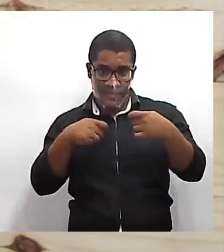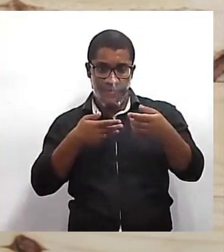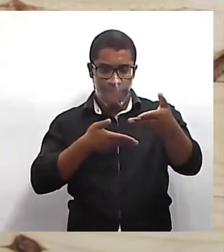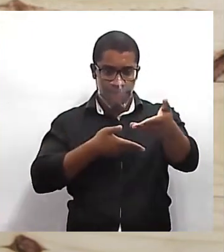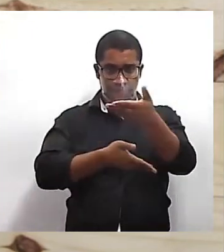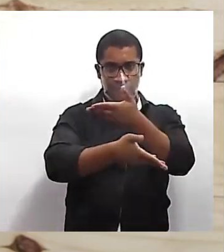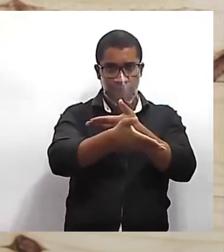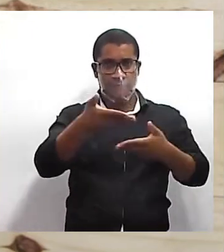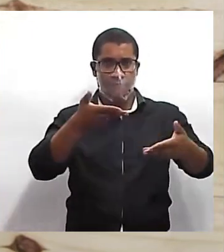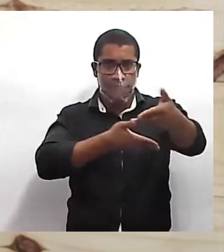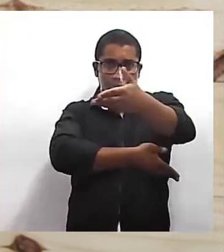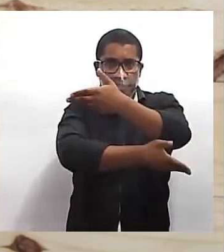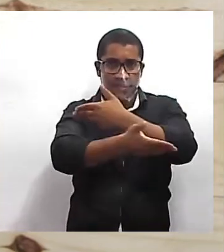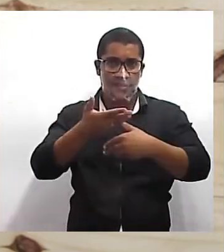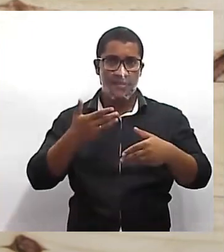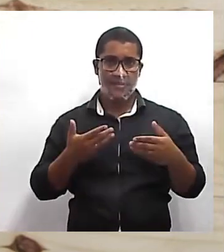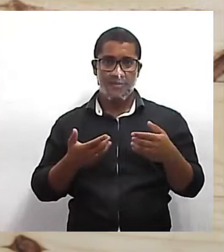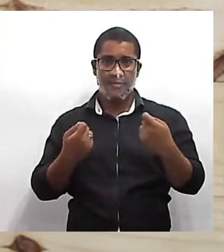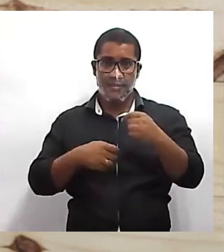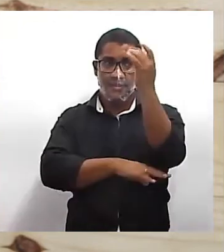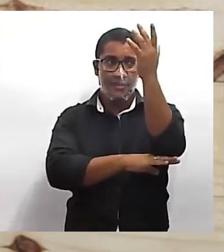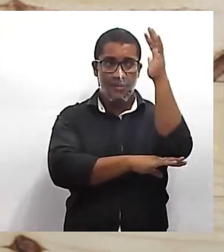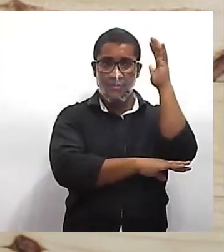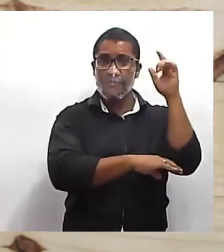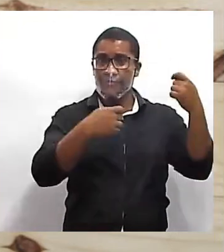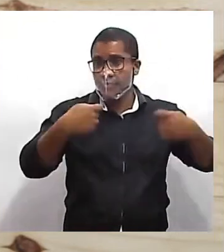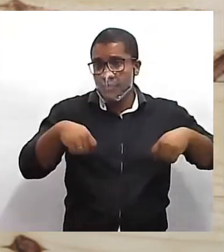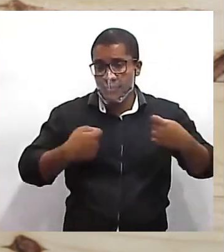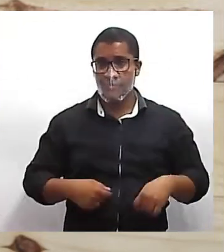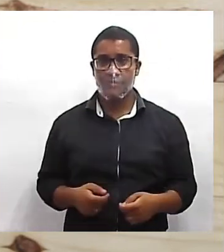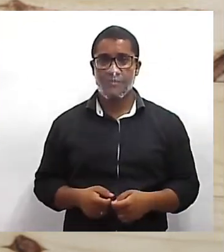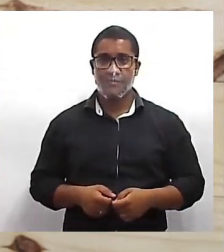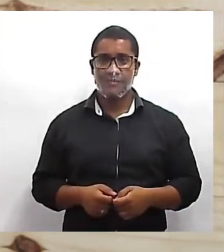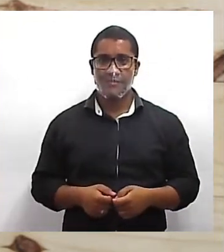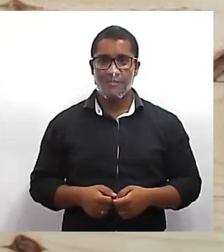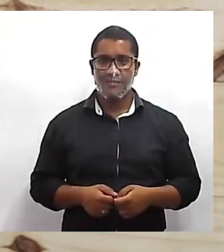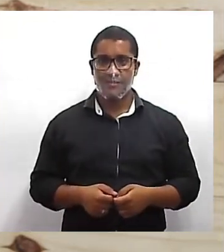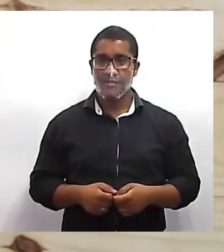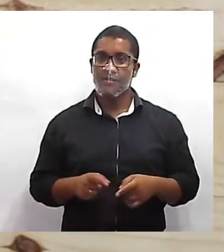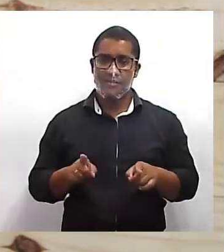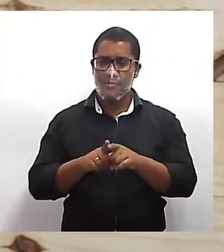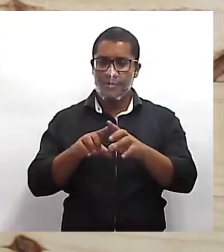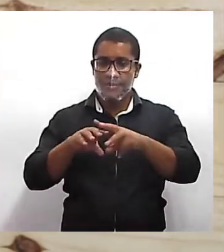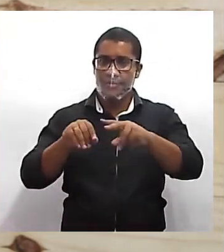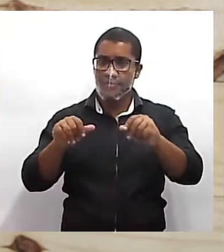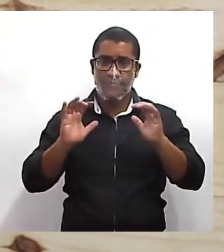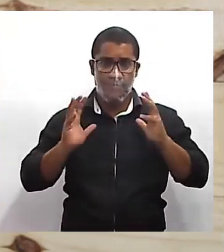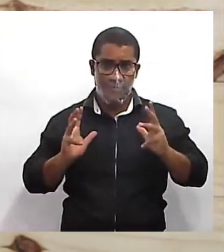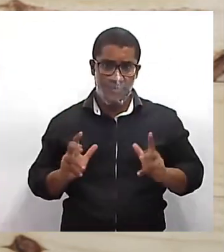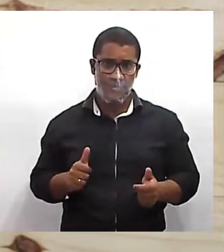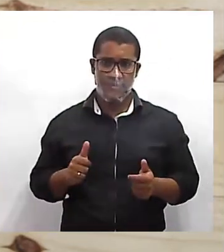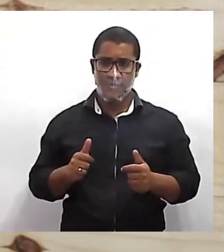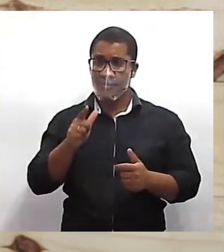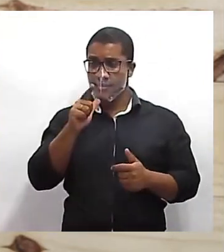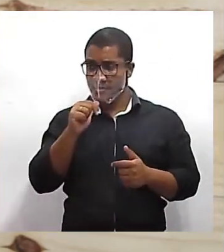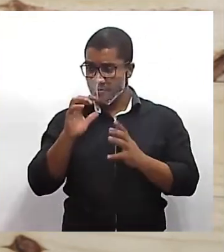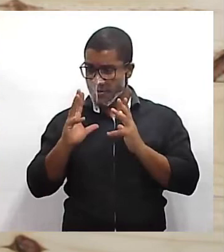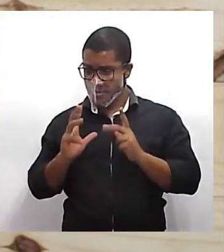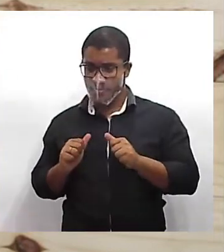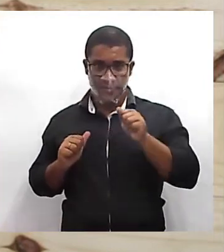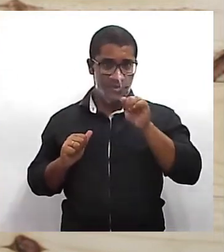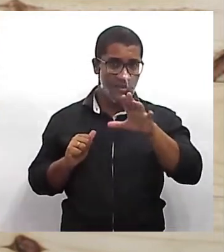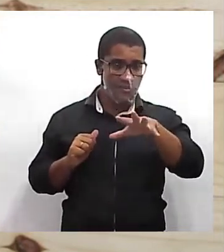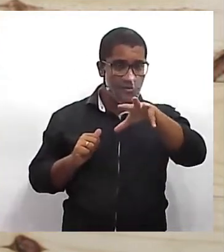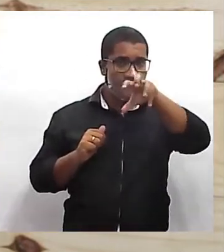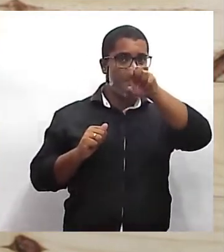relação ao meio ambiente. Precisamos de árvore, precisamos de solo limpo, de água limpa, de ar limpo.